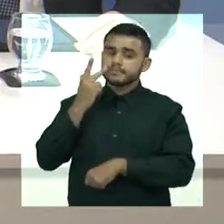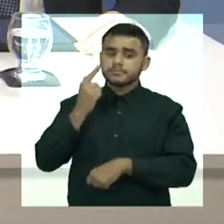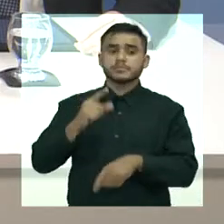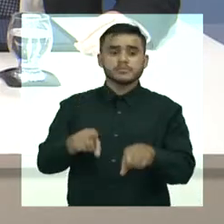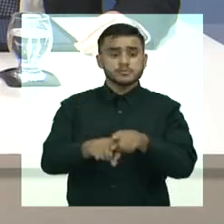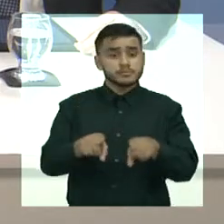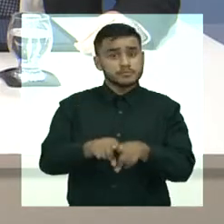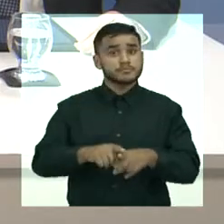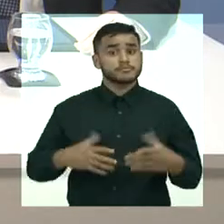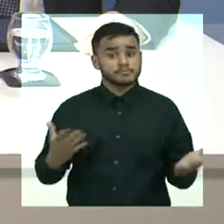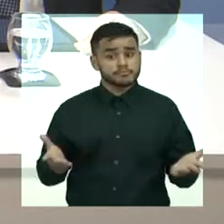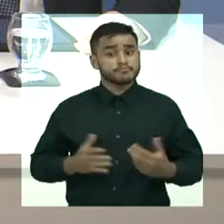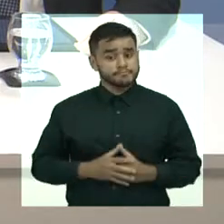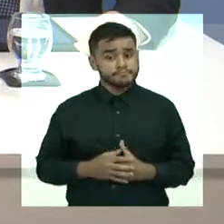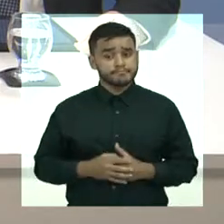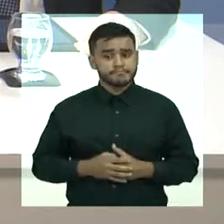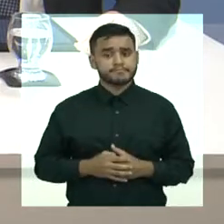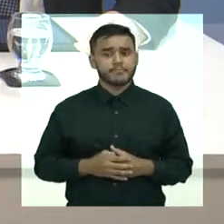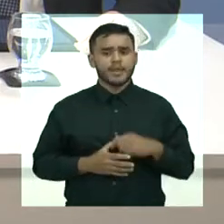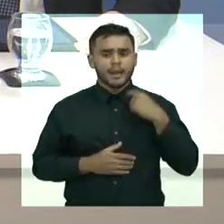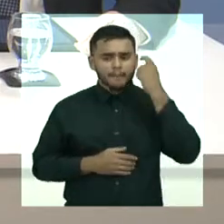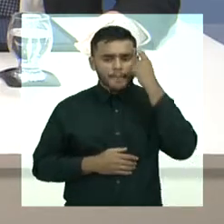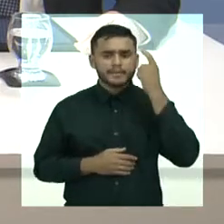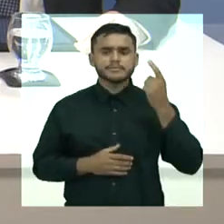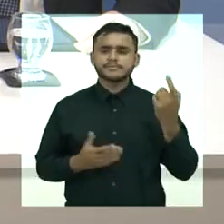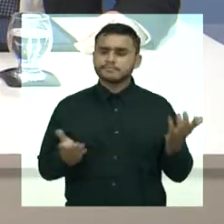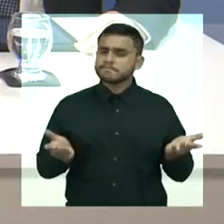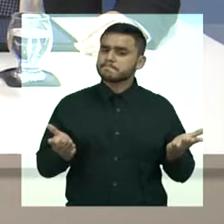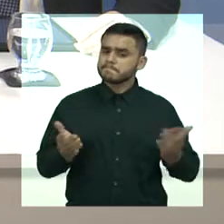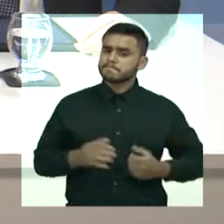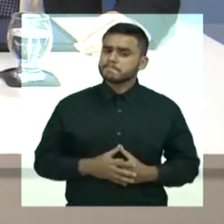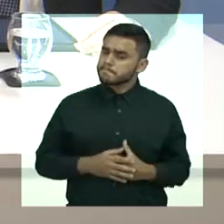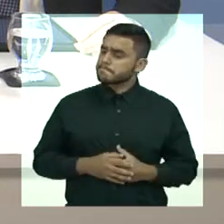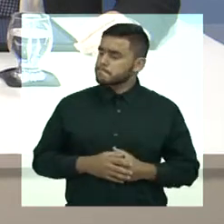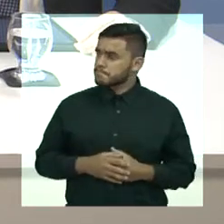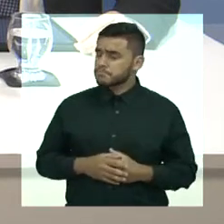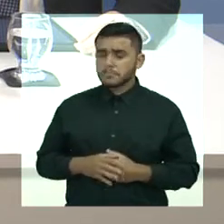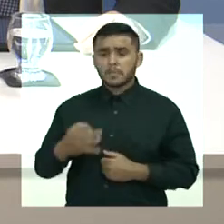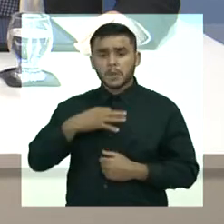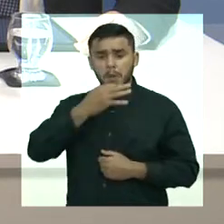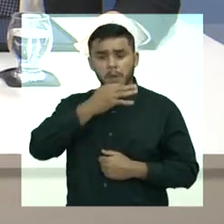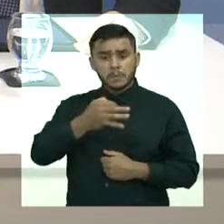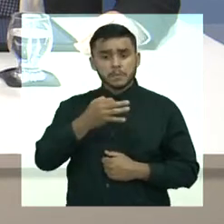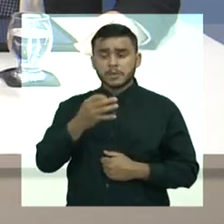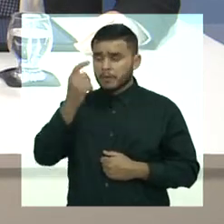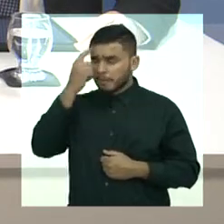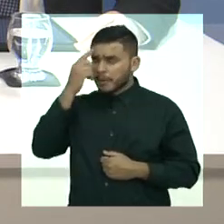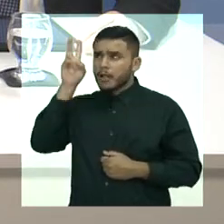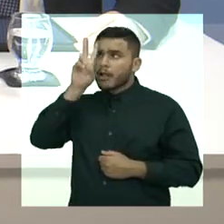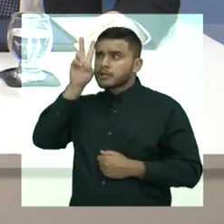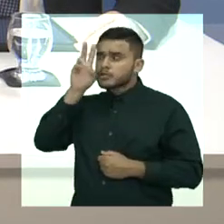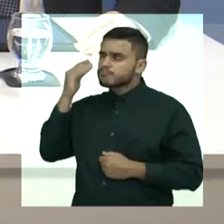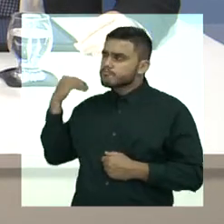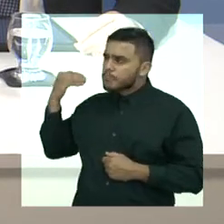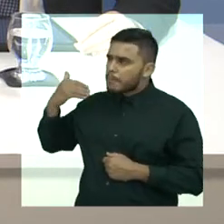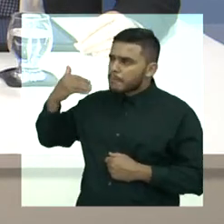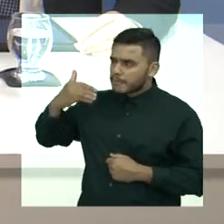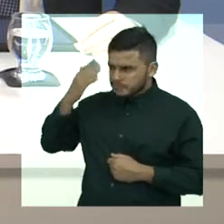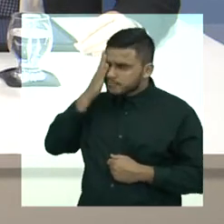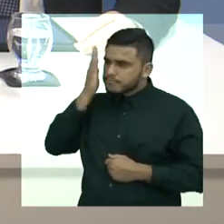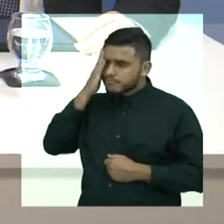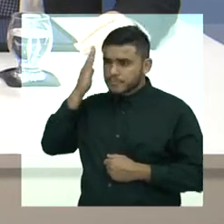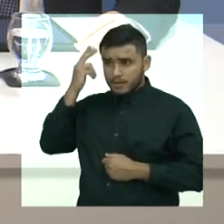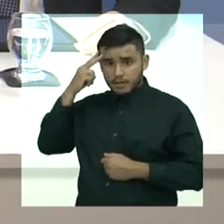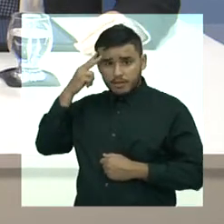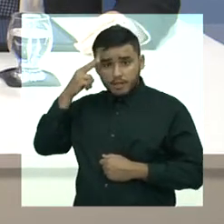eu aqui faço digamos assim, uma rápida retrospectiva,